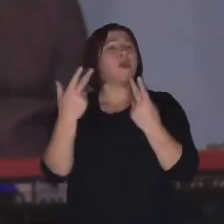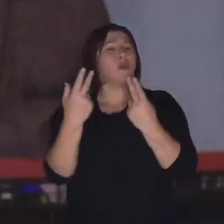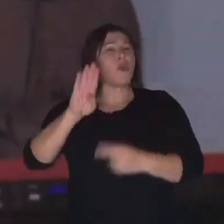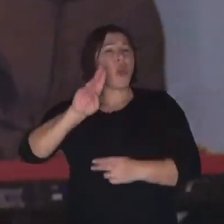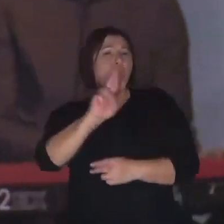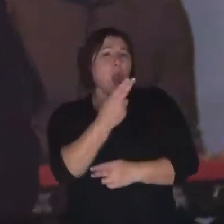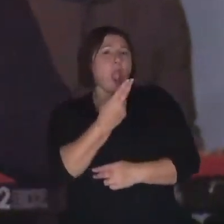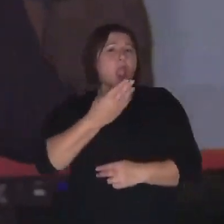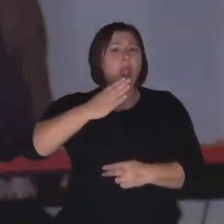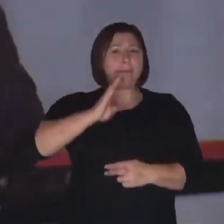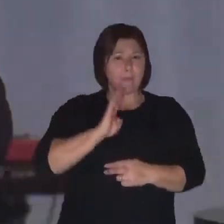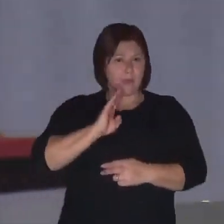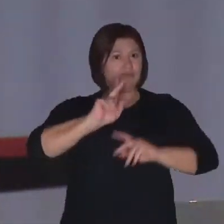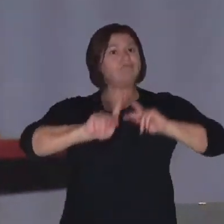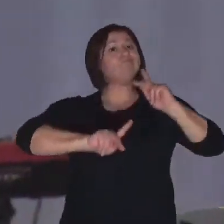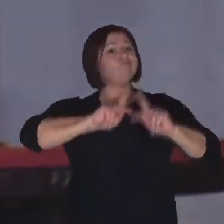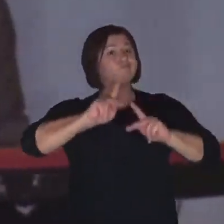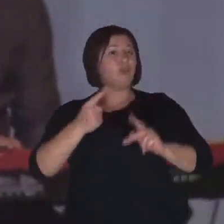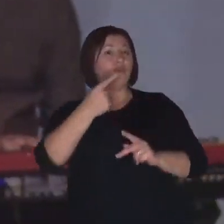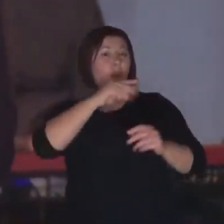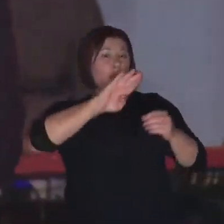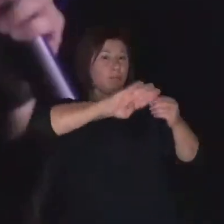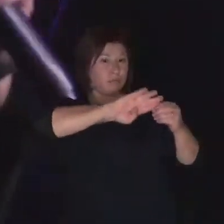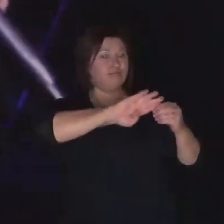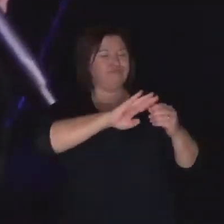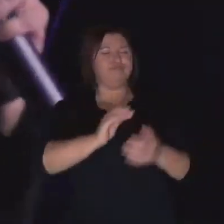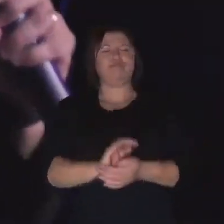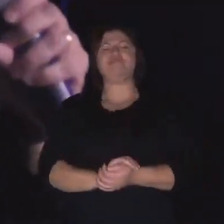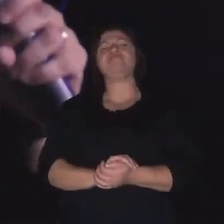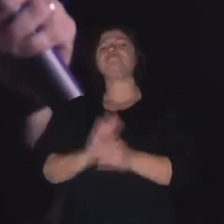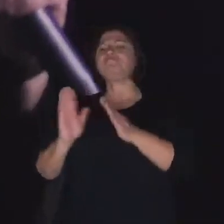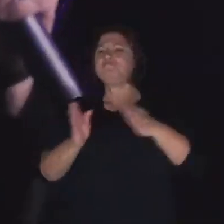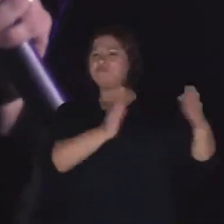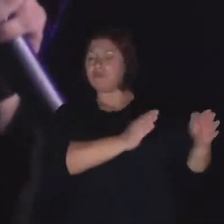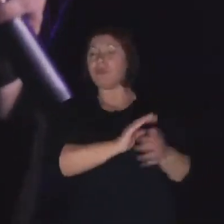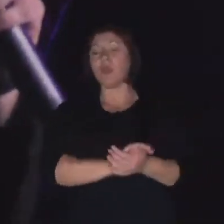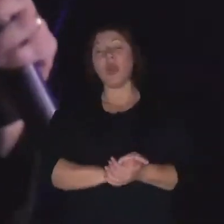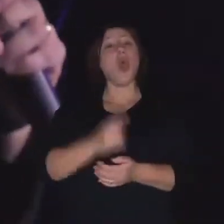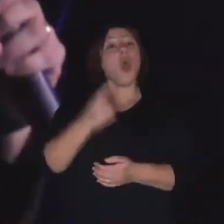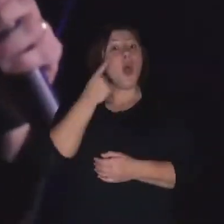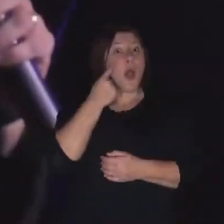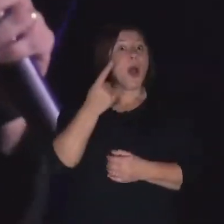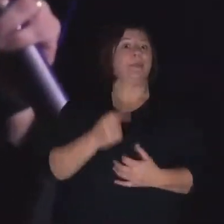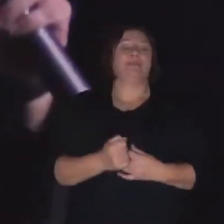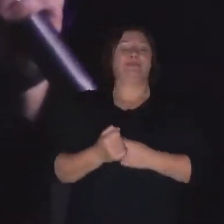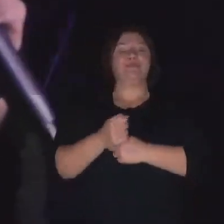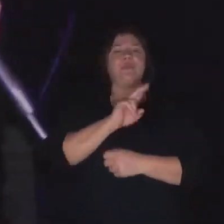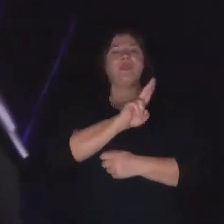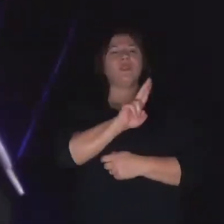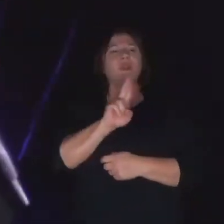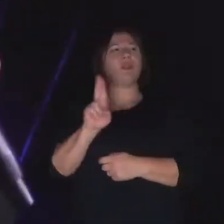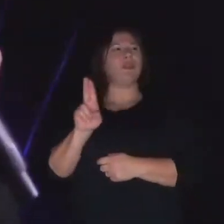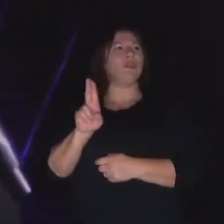disso. O nome judeu... Tem pessoas que me perguntam: Rodrigo, você sabe o